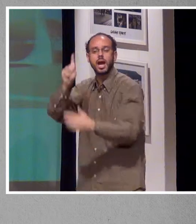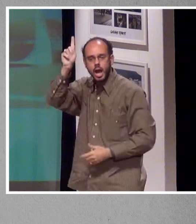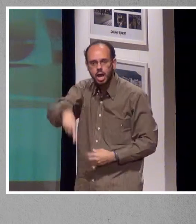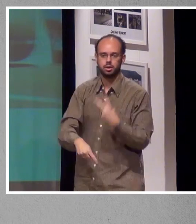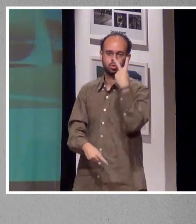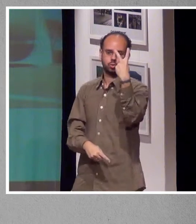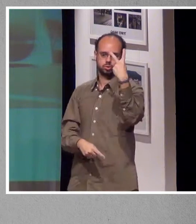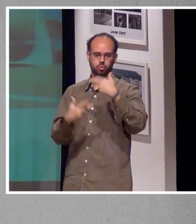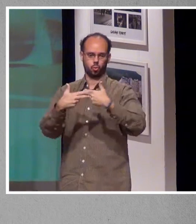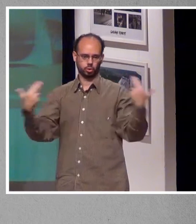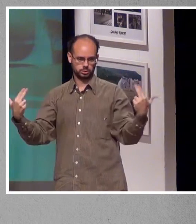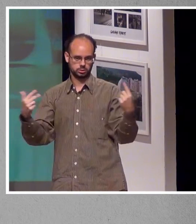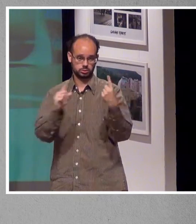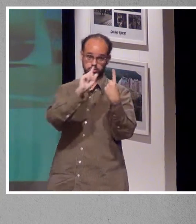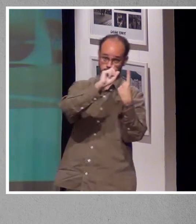Ele está no